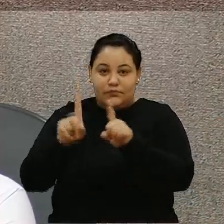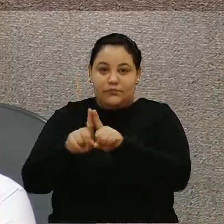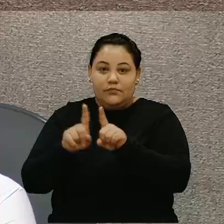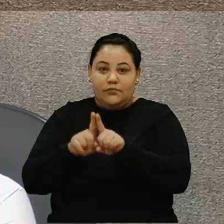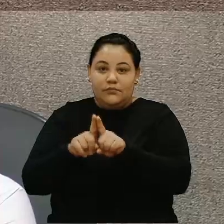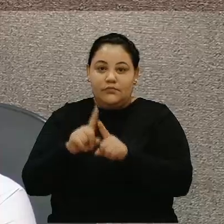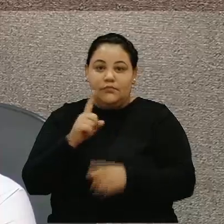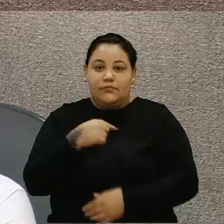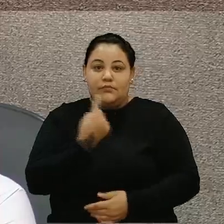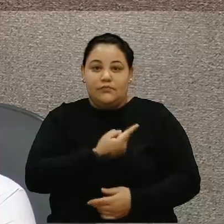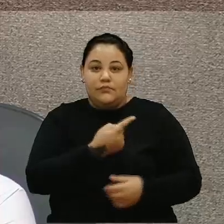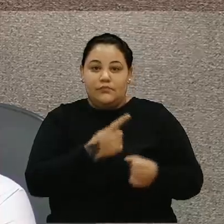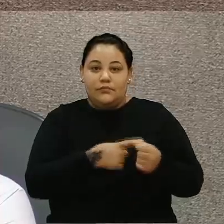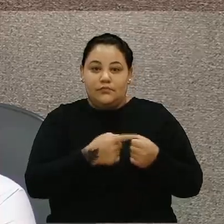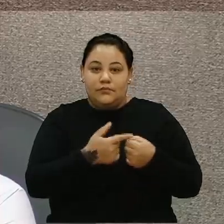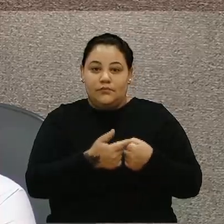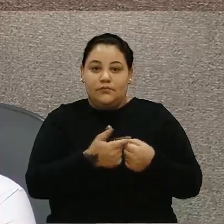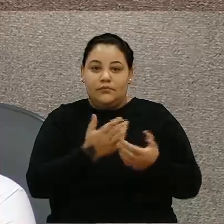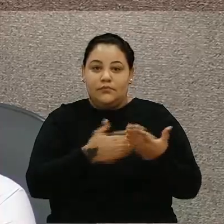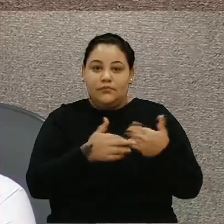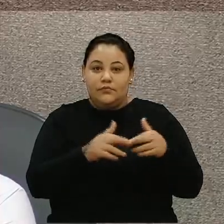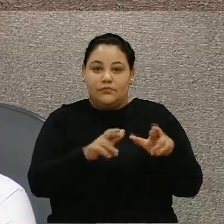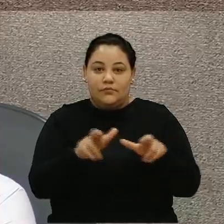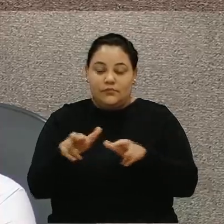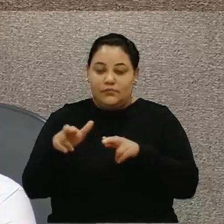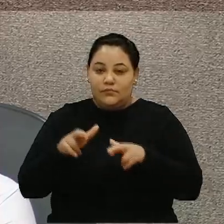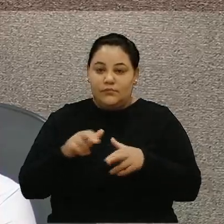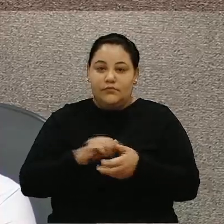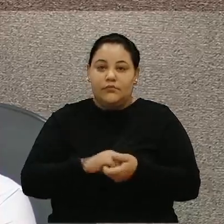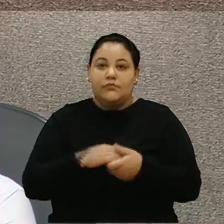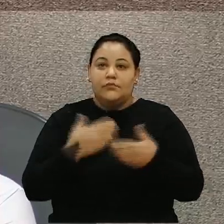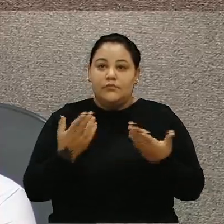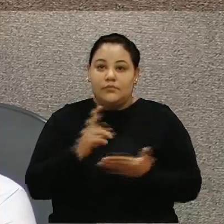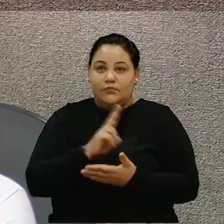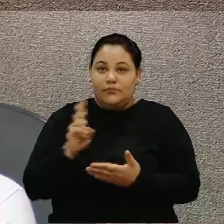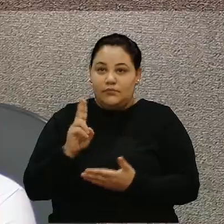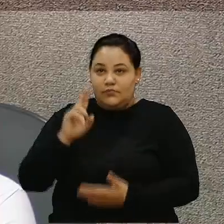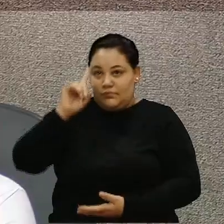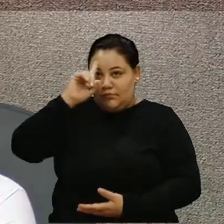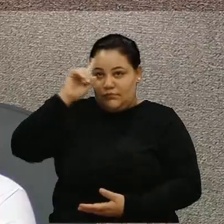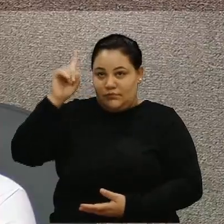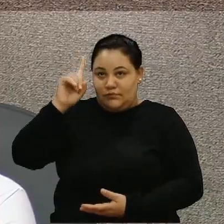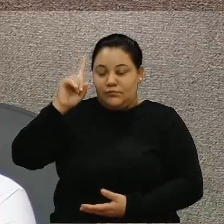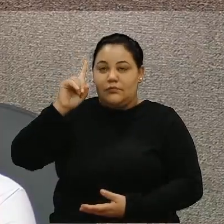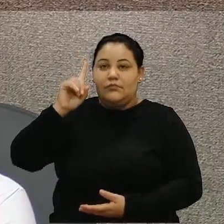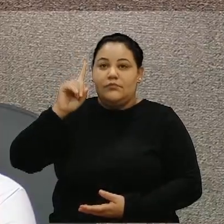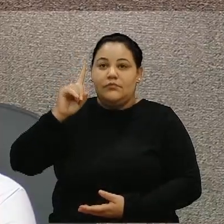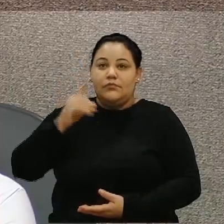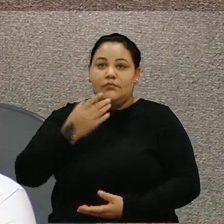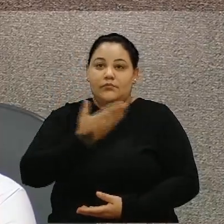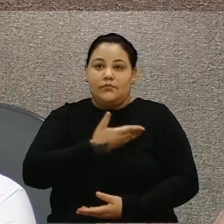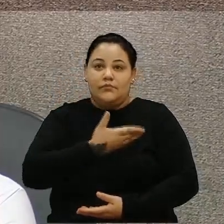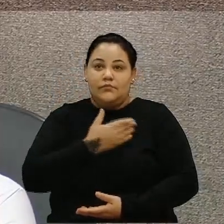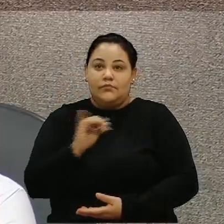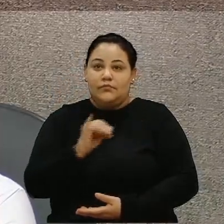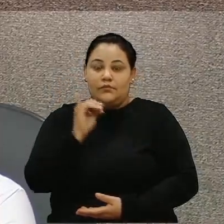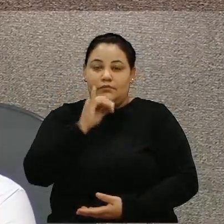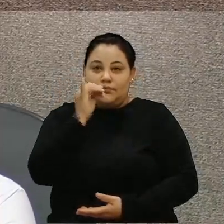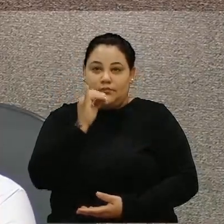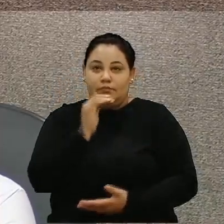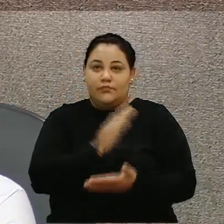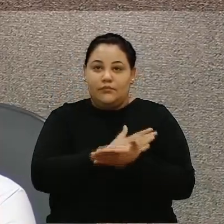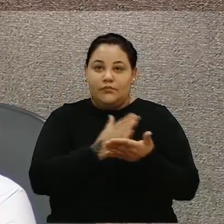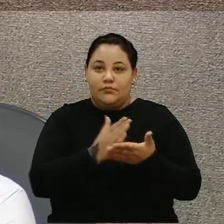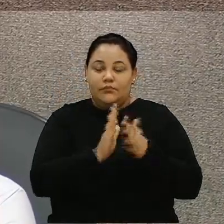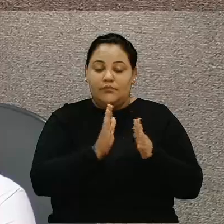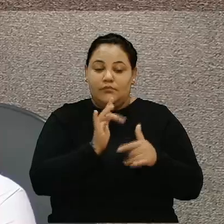isso para a nossa cidade e para toda a região. Então, em nome da diretora, da Ana Cristina Possab César, uma grande amiga, e que desde o início